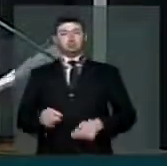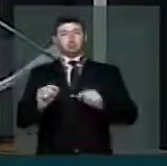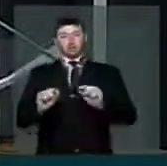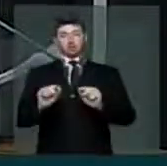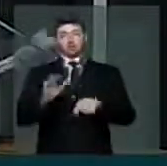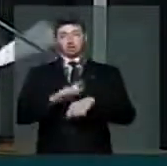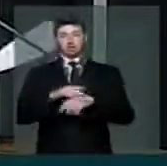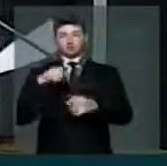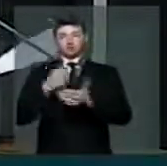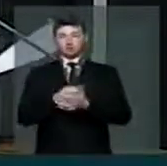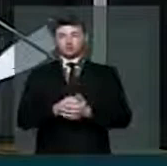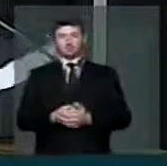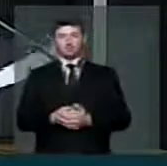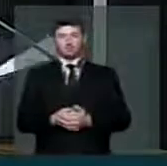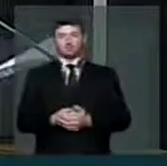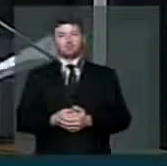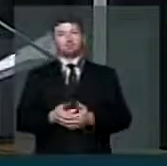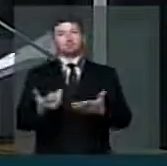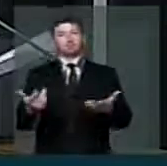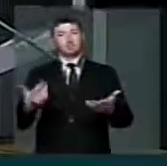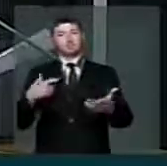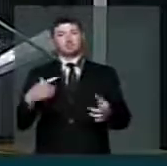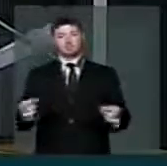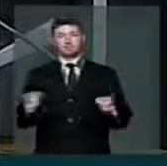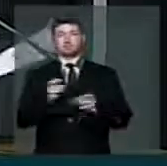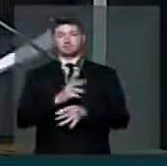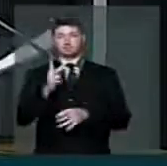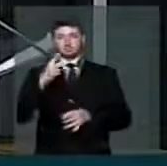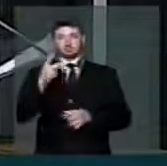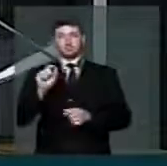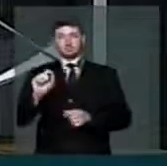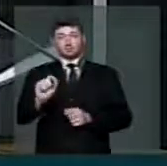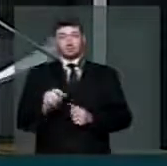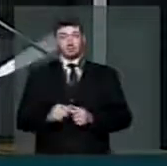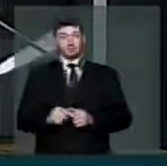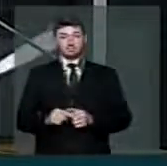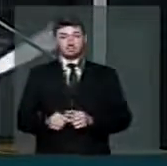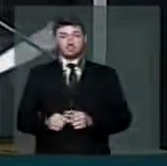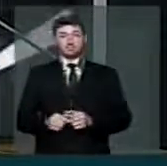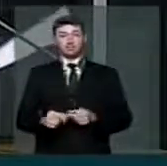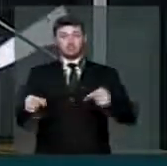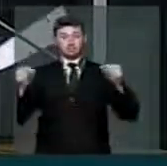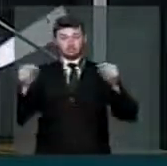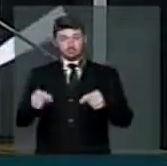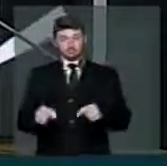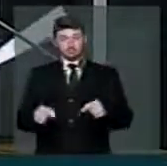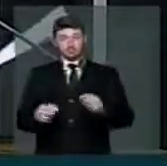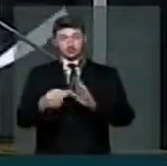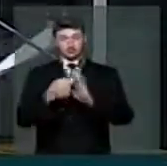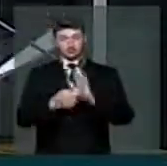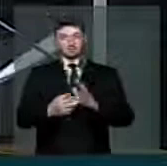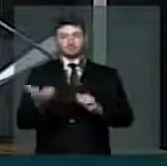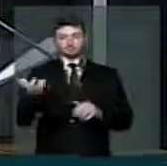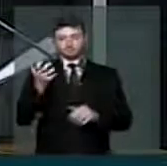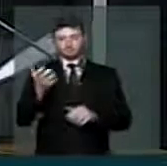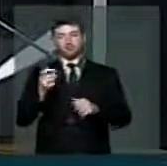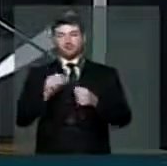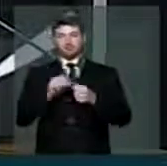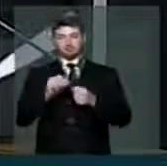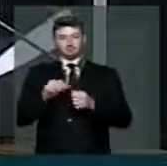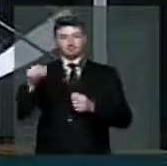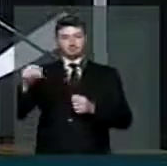pacientes lhe pagam. Por isso termino, senhor presidente, dizendo que nestes termos queremos que se